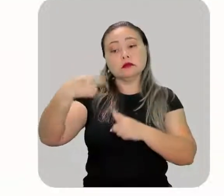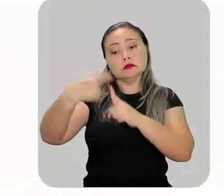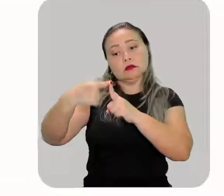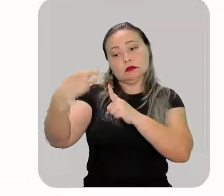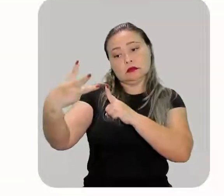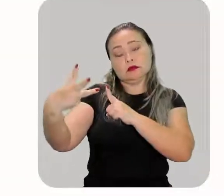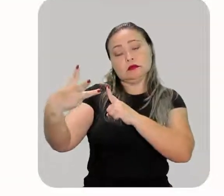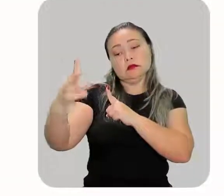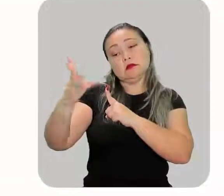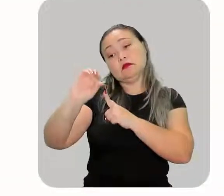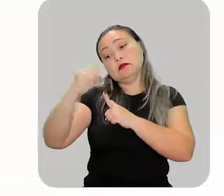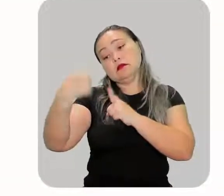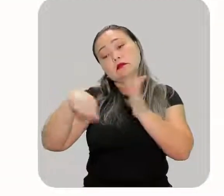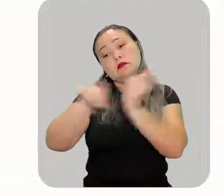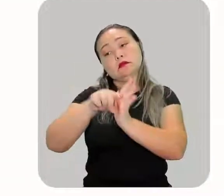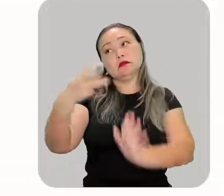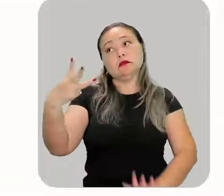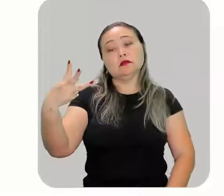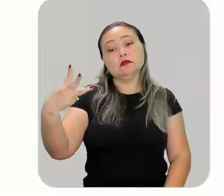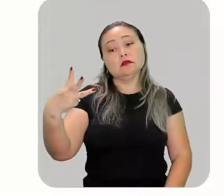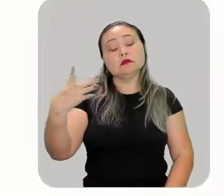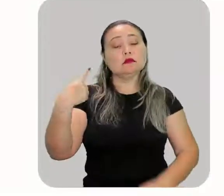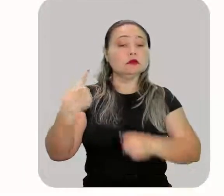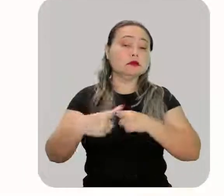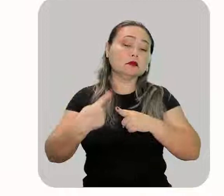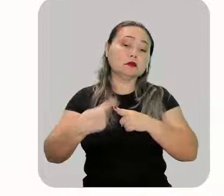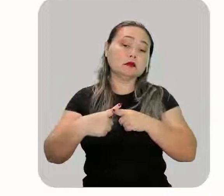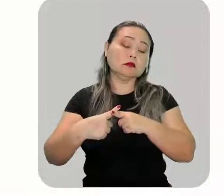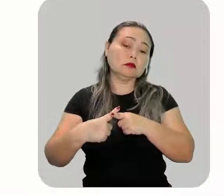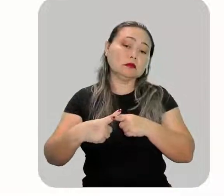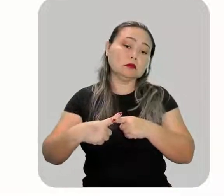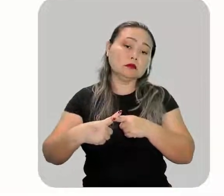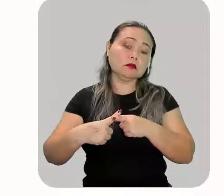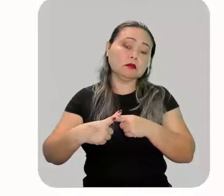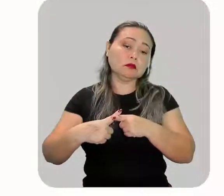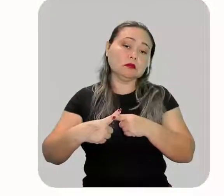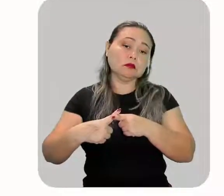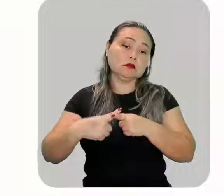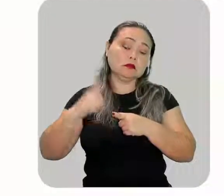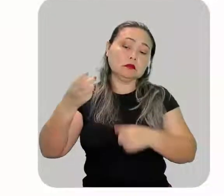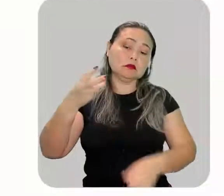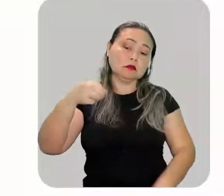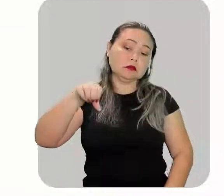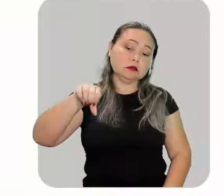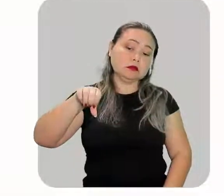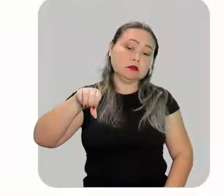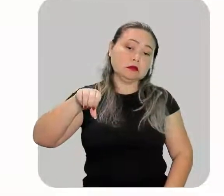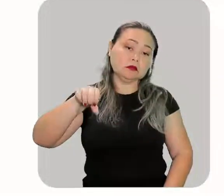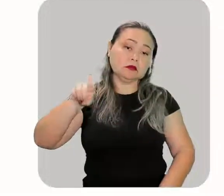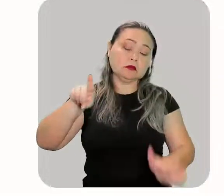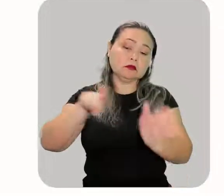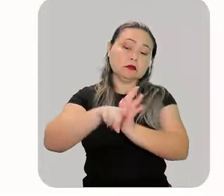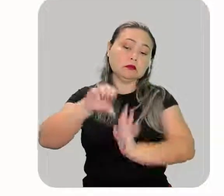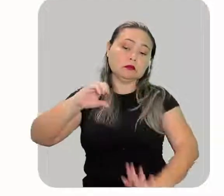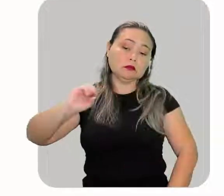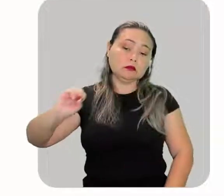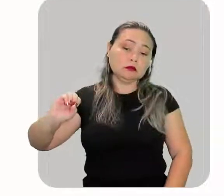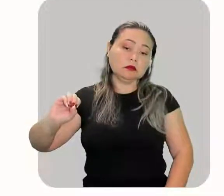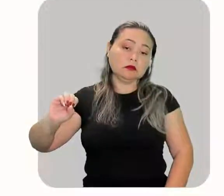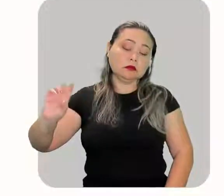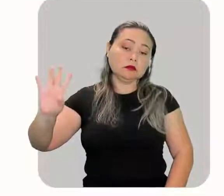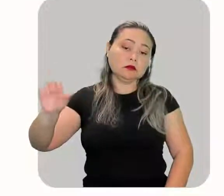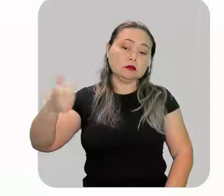mais 3. Ou o menos 3. Ó, por quê? Mais 3. 3 ao quadrado. 9. Menos 9.